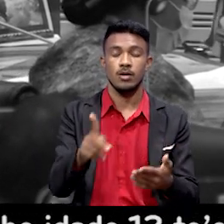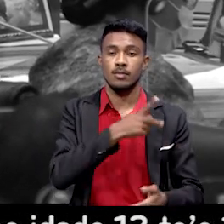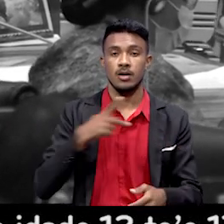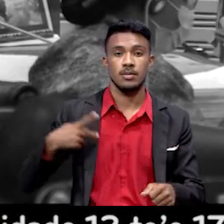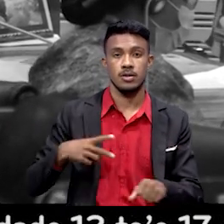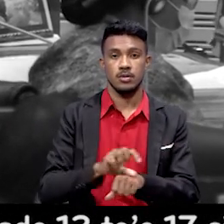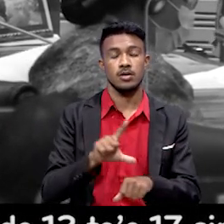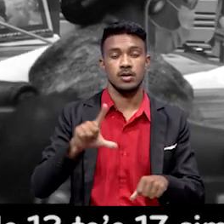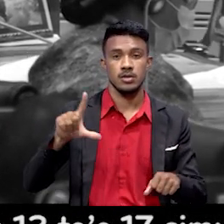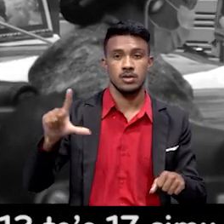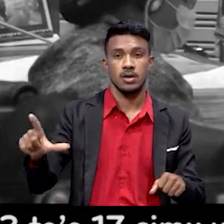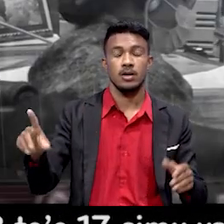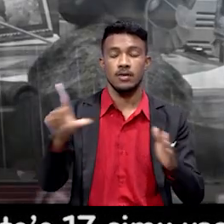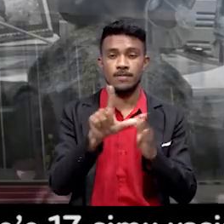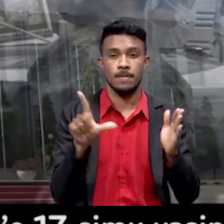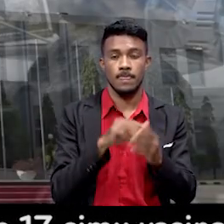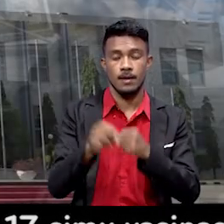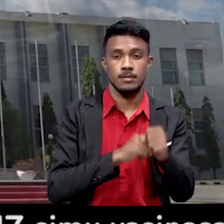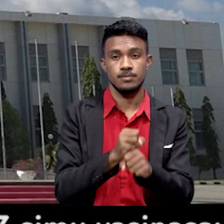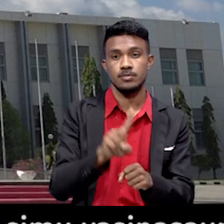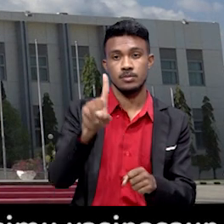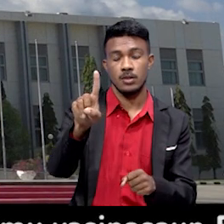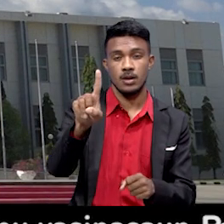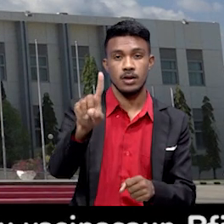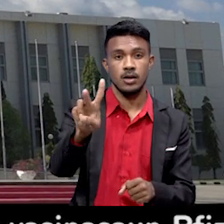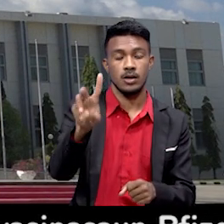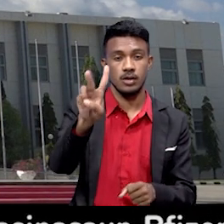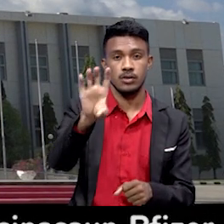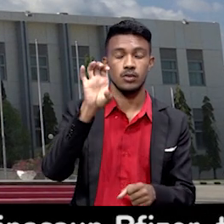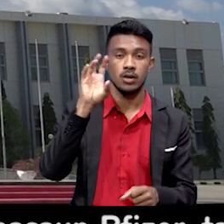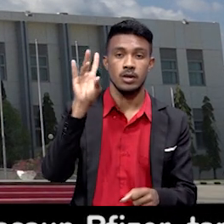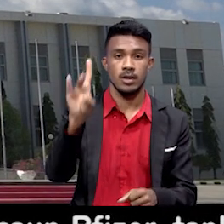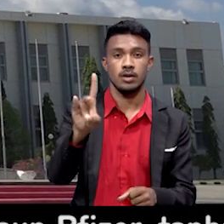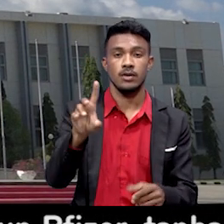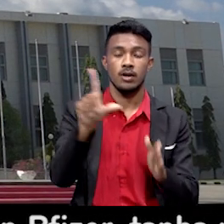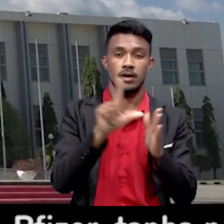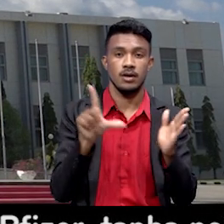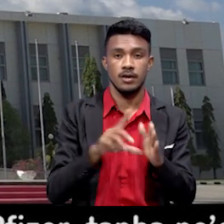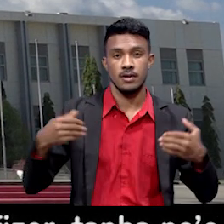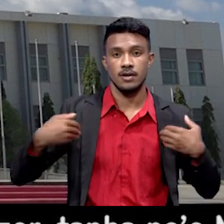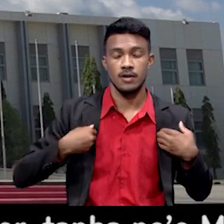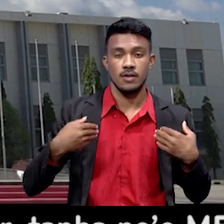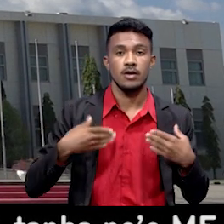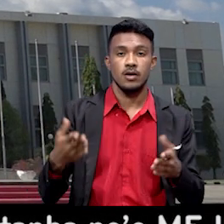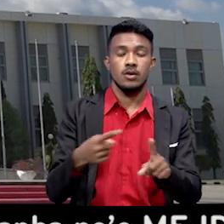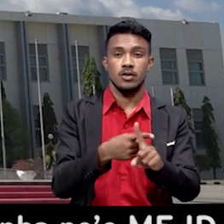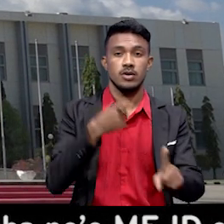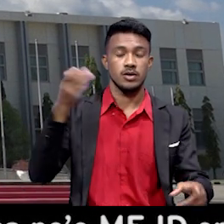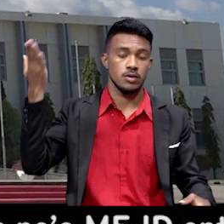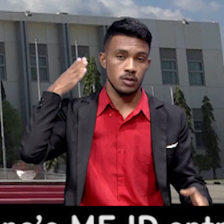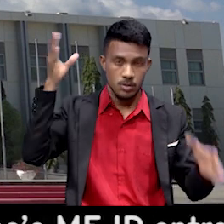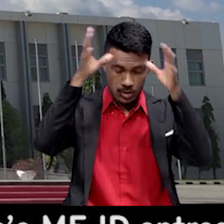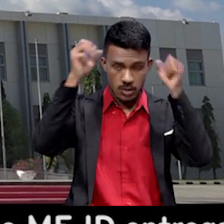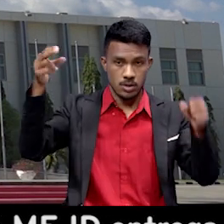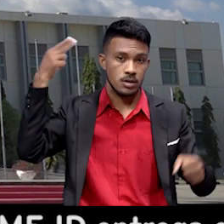Nebe Funhaleto e Atina Rion Ruahitu, no lei refere retam promulgação, o si ex-presidente da República, José